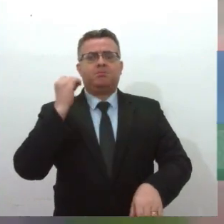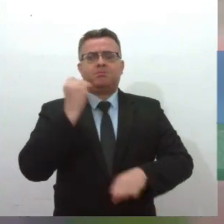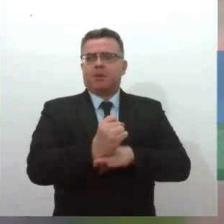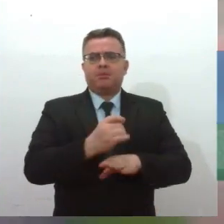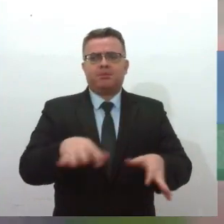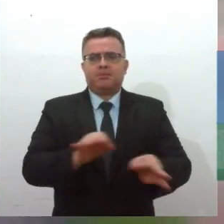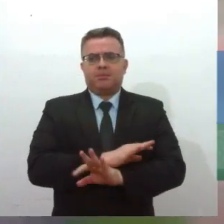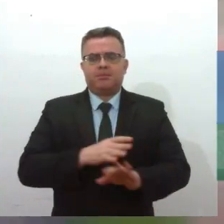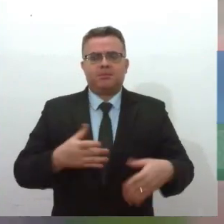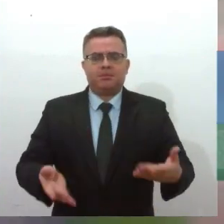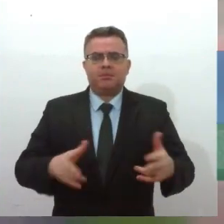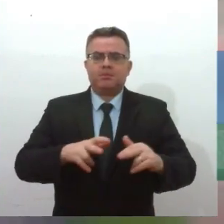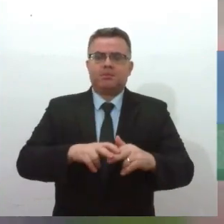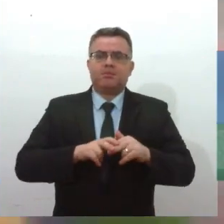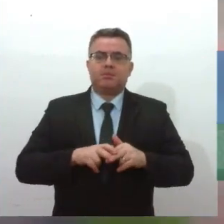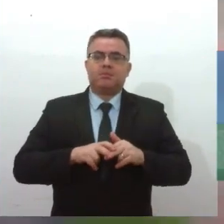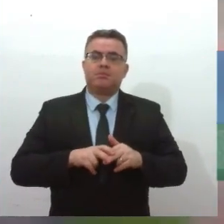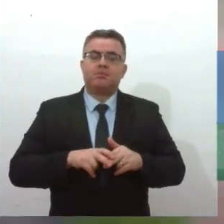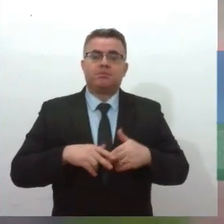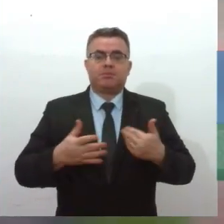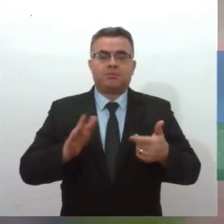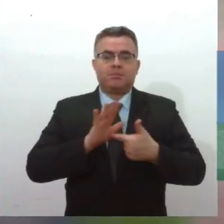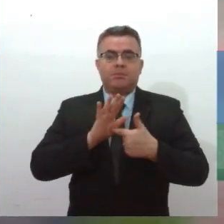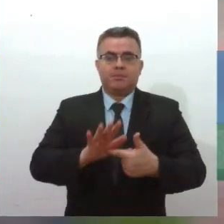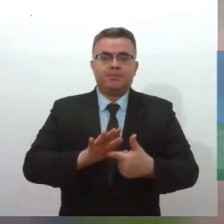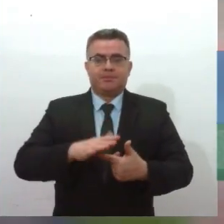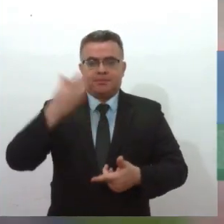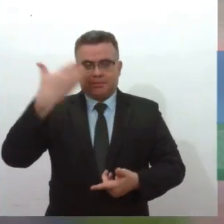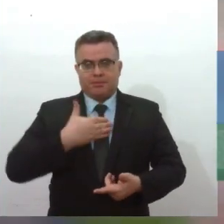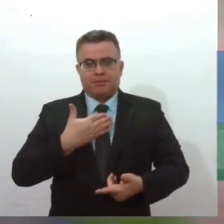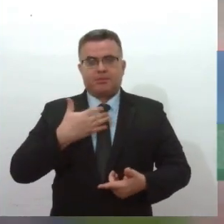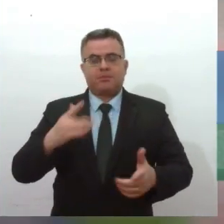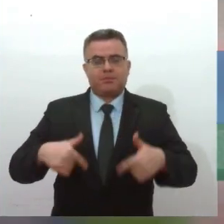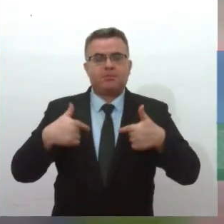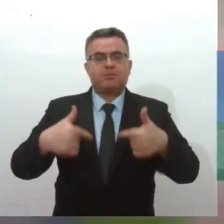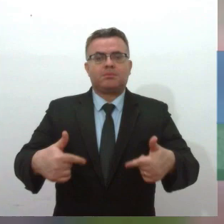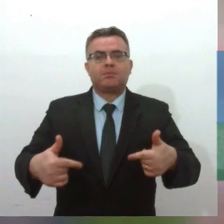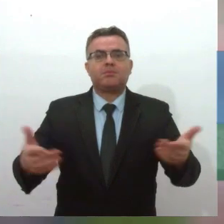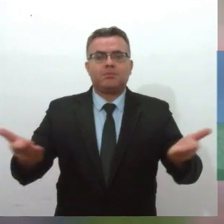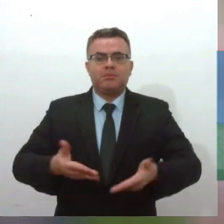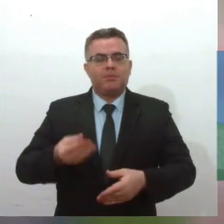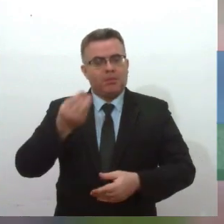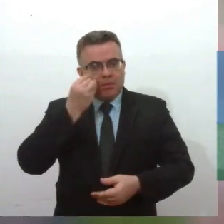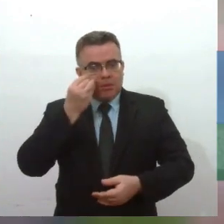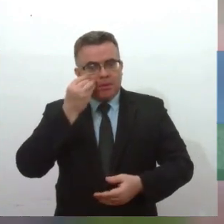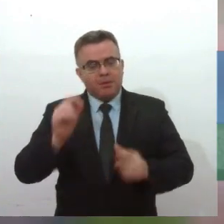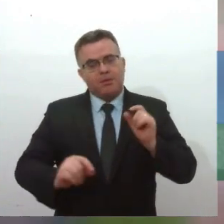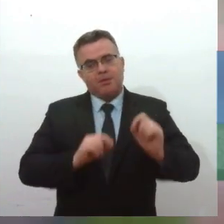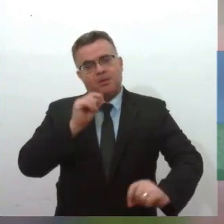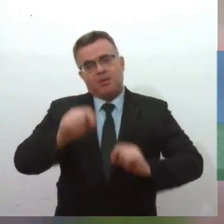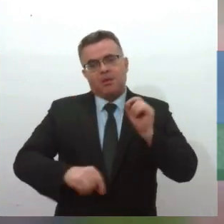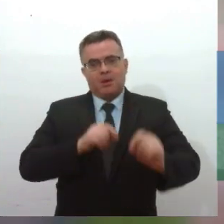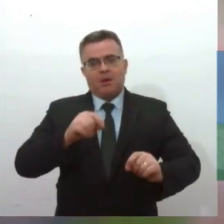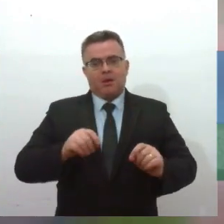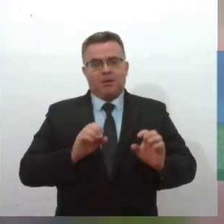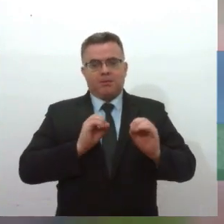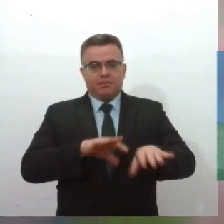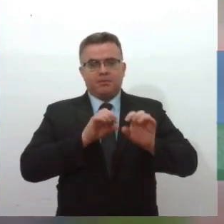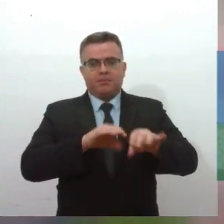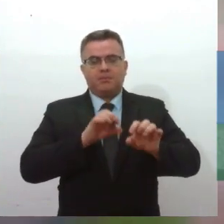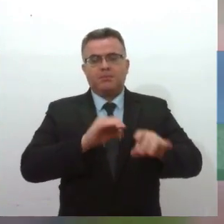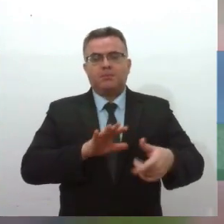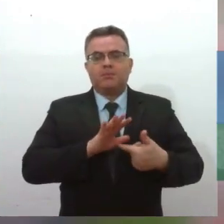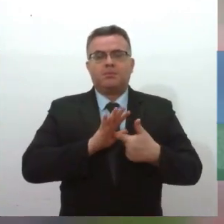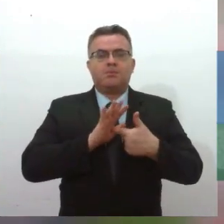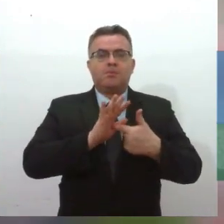e a gente chegou a receber algumas provas entrou com algumas ações e tá tentando fazer um trabalho educativo mostrando